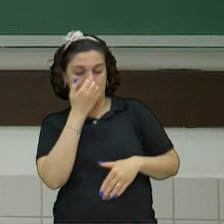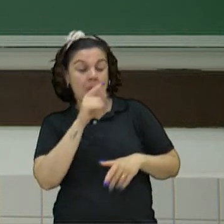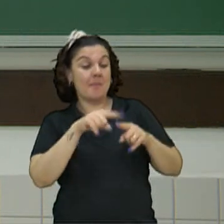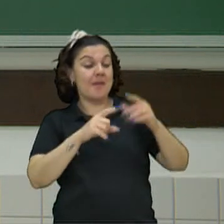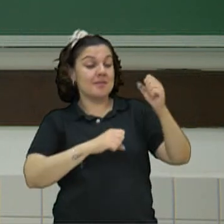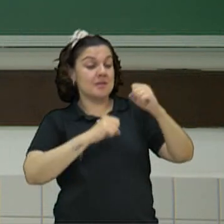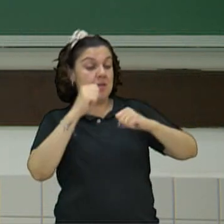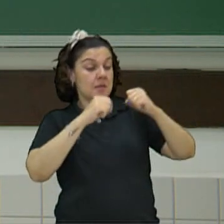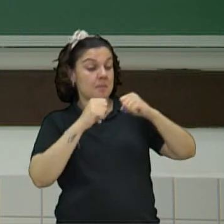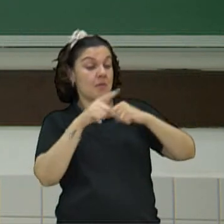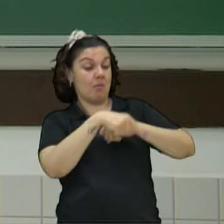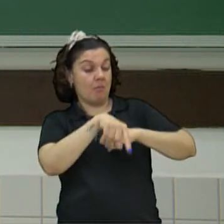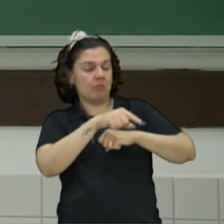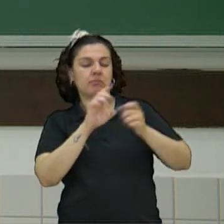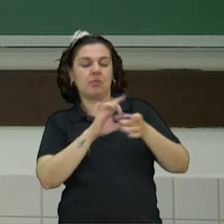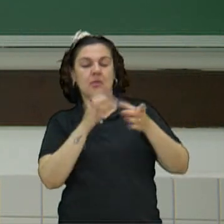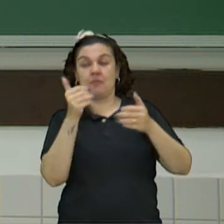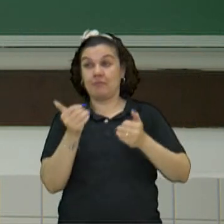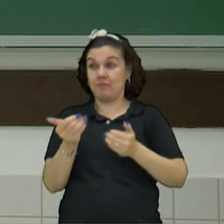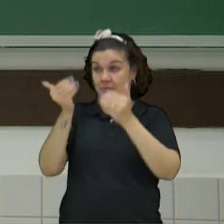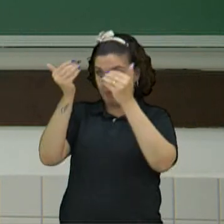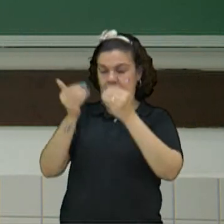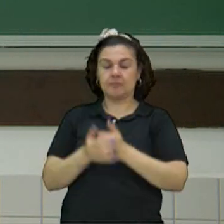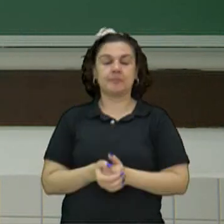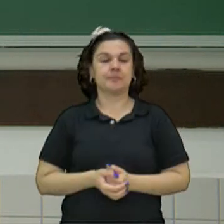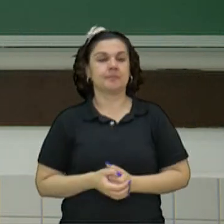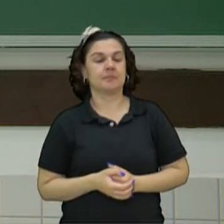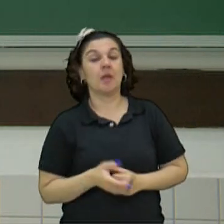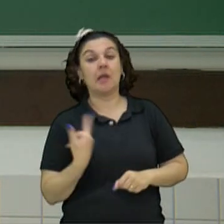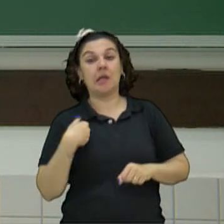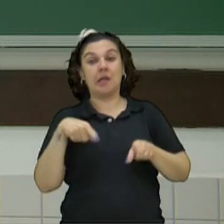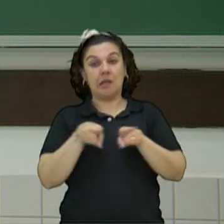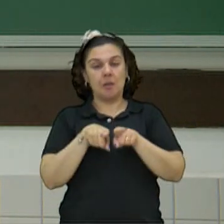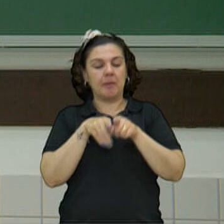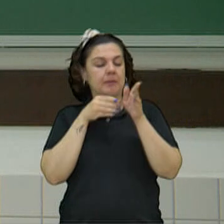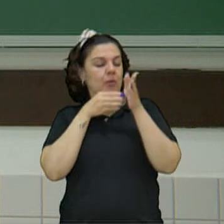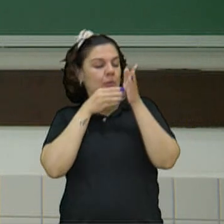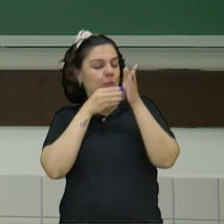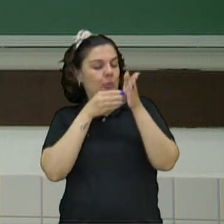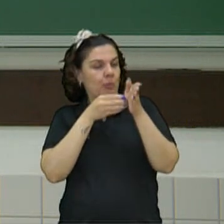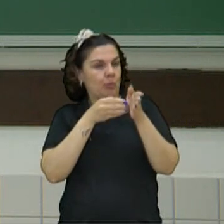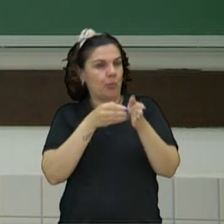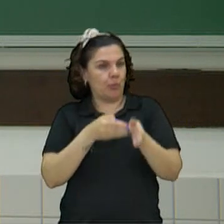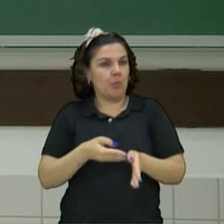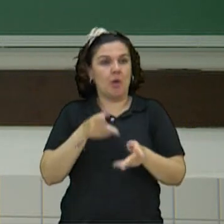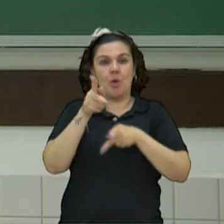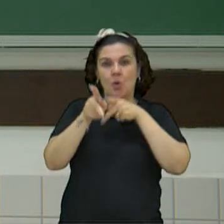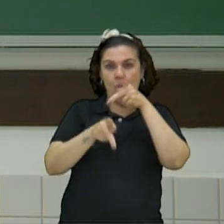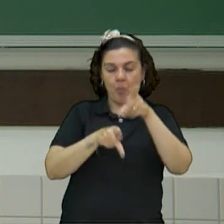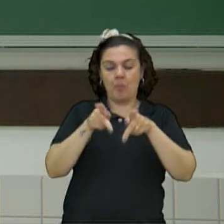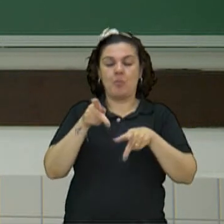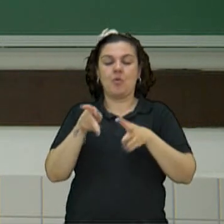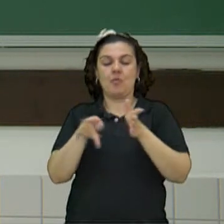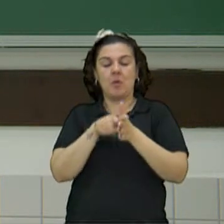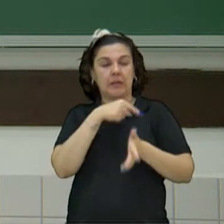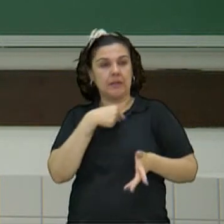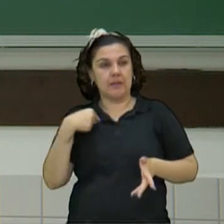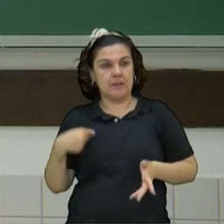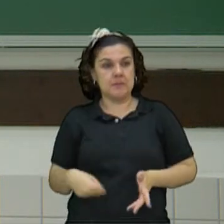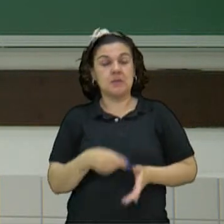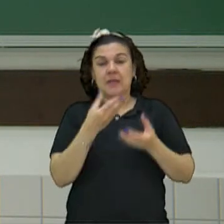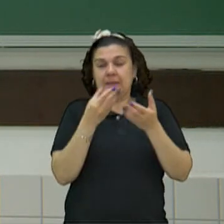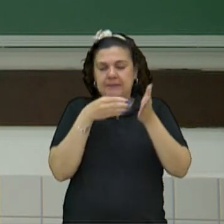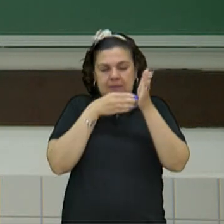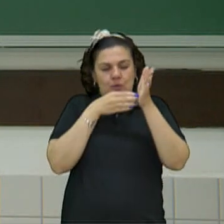para as empresas. E a disciplina também, que eu esqueci de escrever aqui, a disciplina do povo chinês. O povo chinês é muito